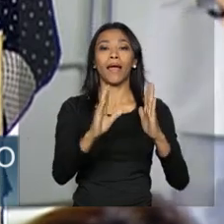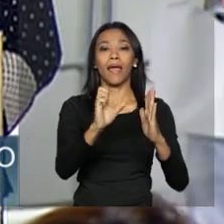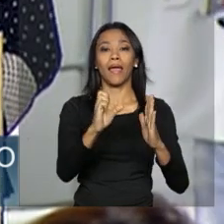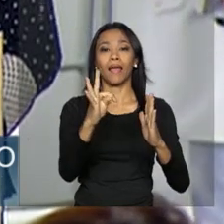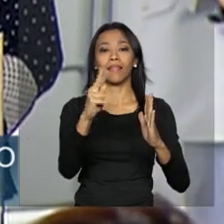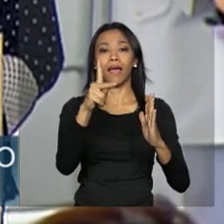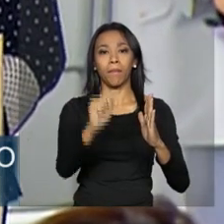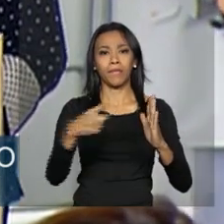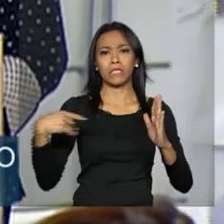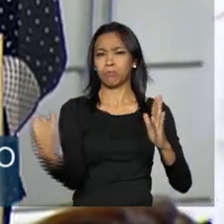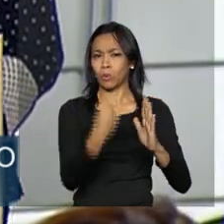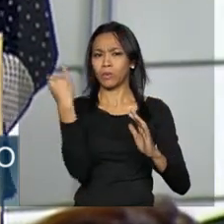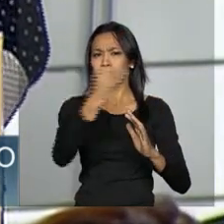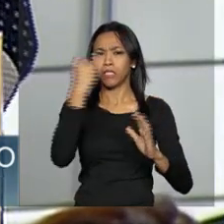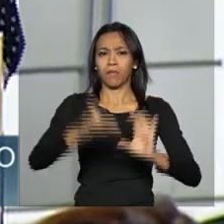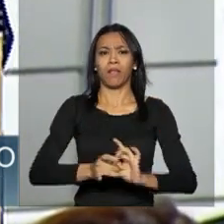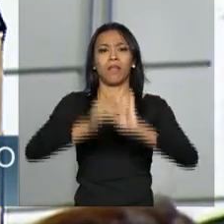pela independência no nosso país,